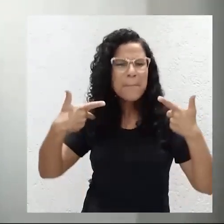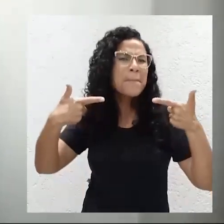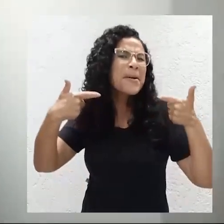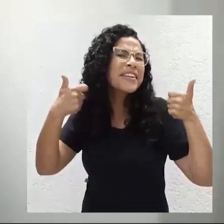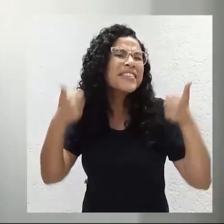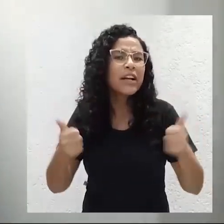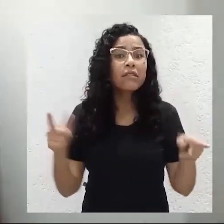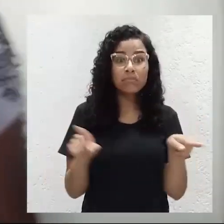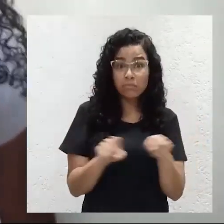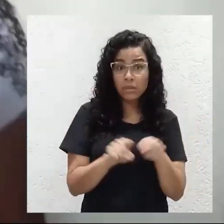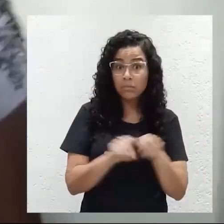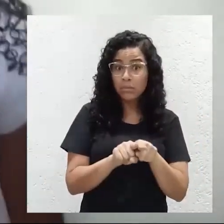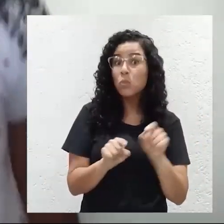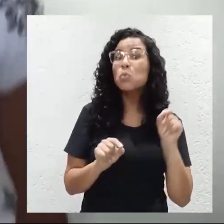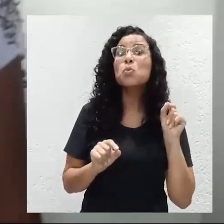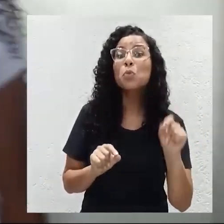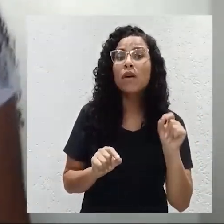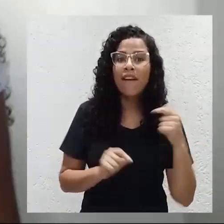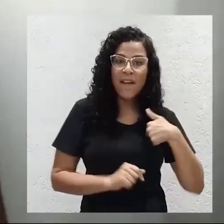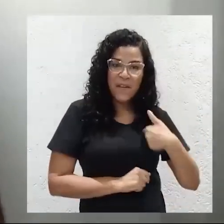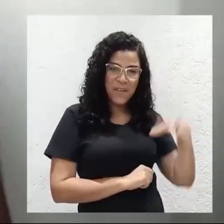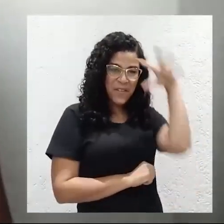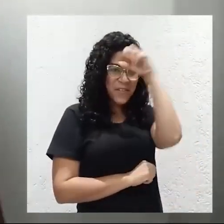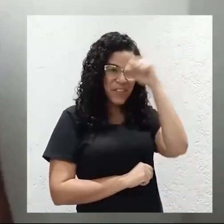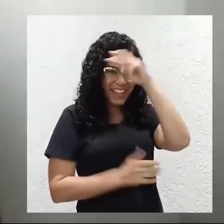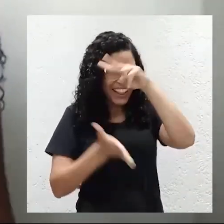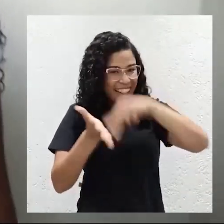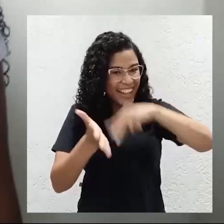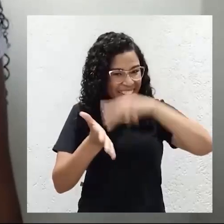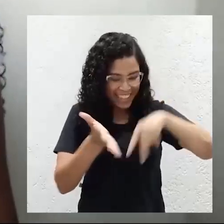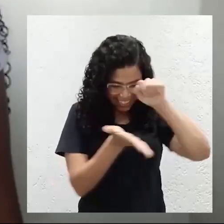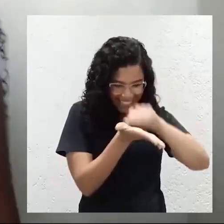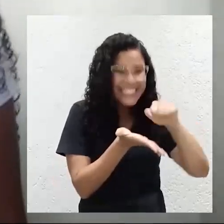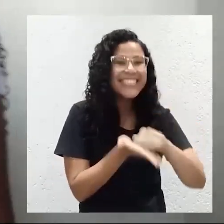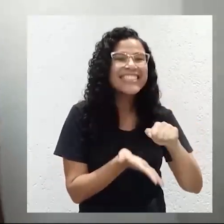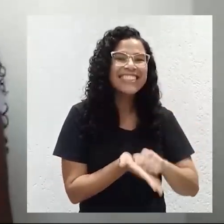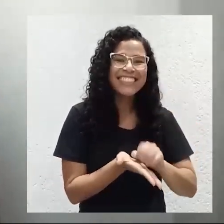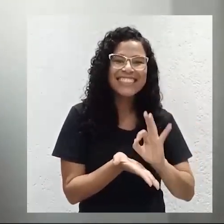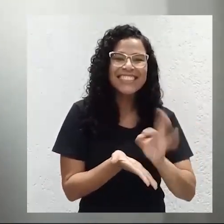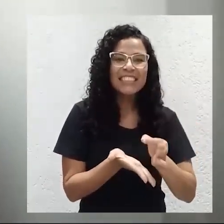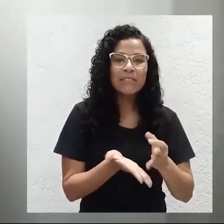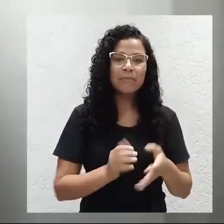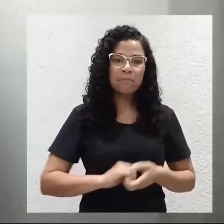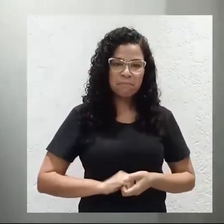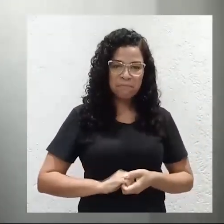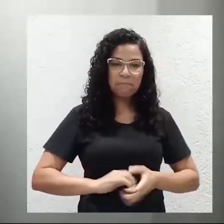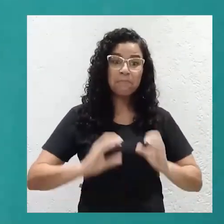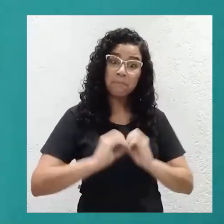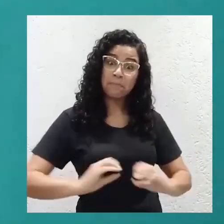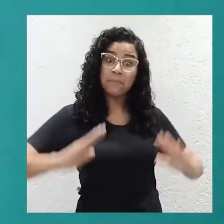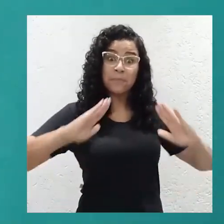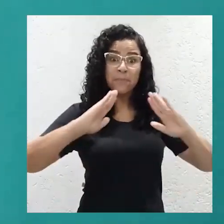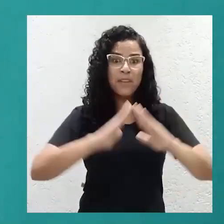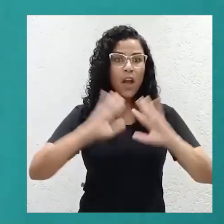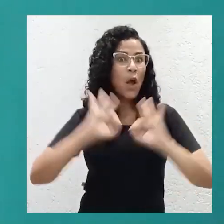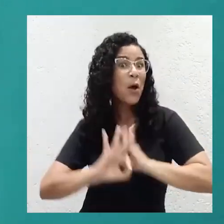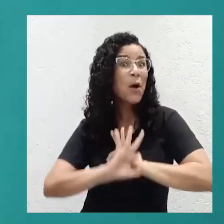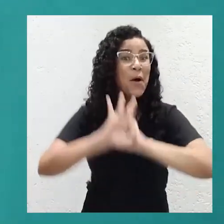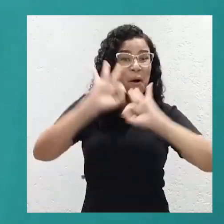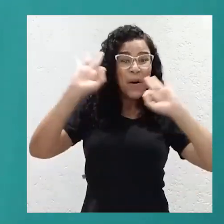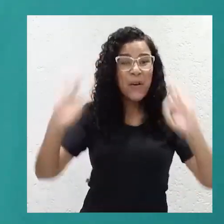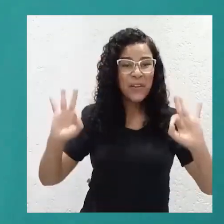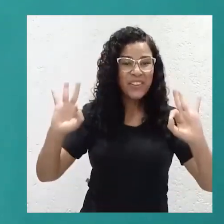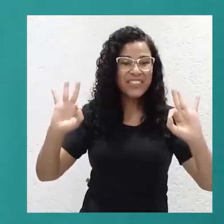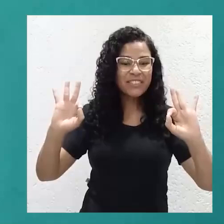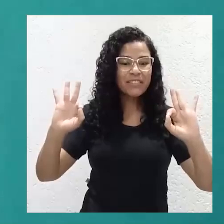muito maravilhoso. E também eu tô quase aprendendo a ler e escrever. O programa Saberes